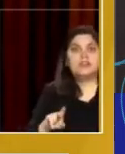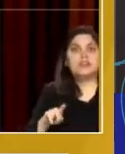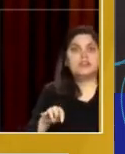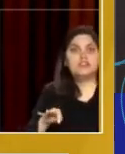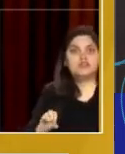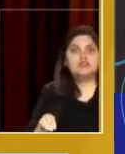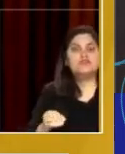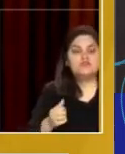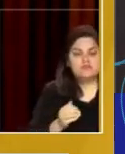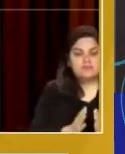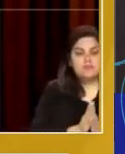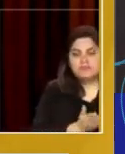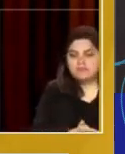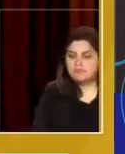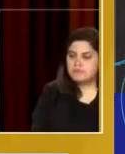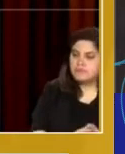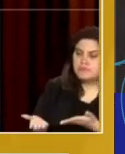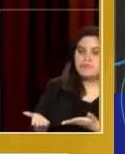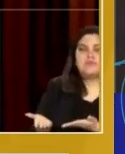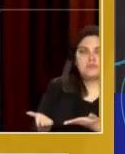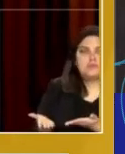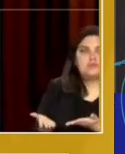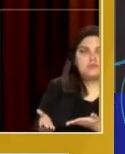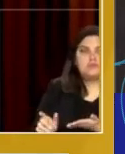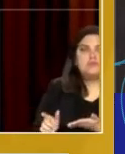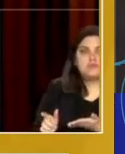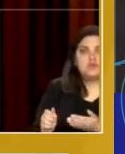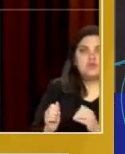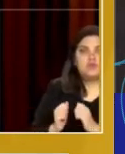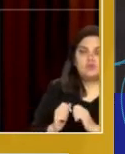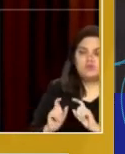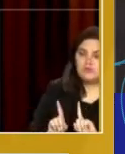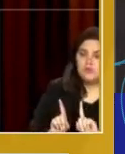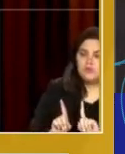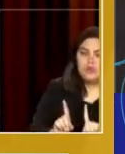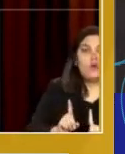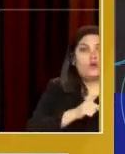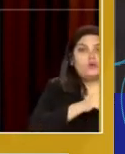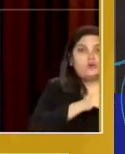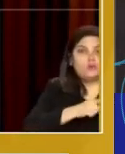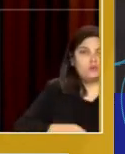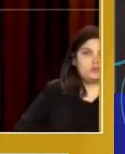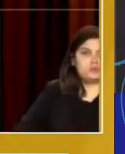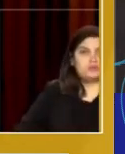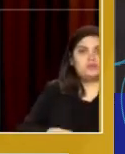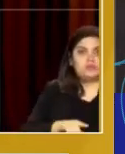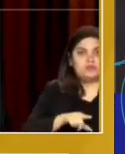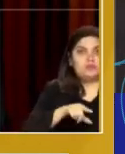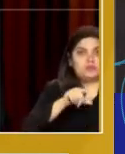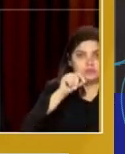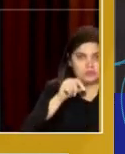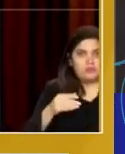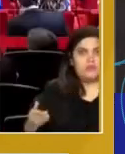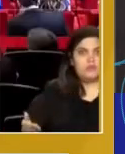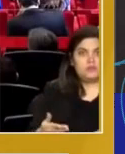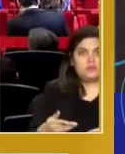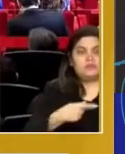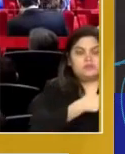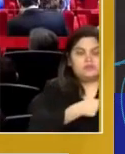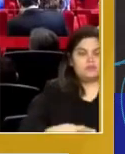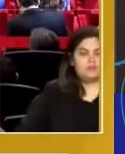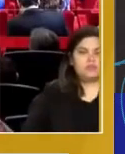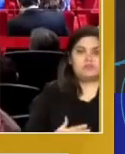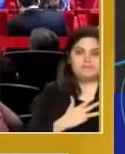mas o que nós vimos hoje, Paula, é de um absurdo tamanho, um tom de ameaça. Lula parecia estar